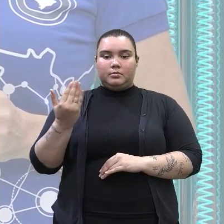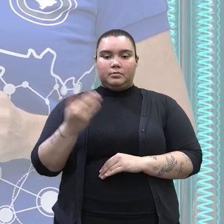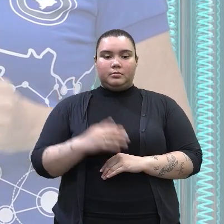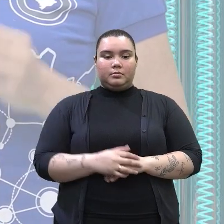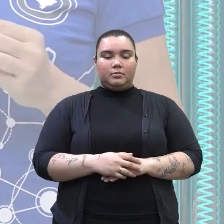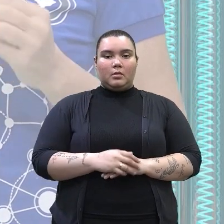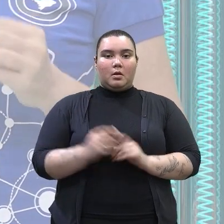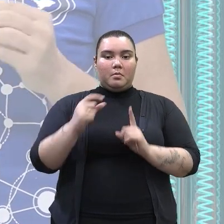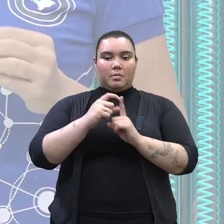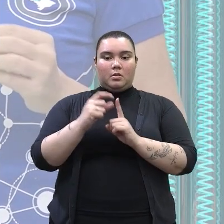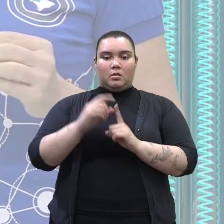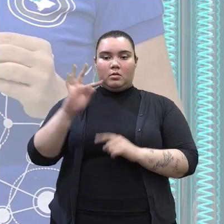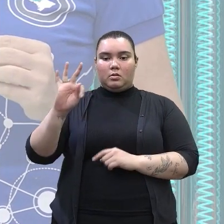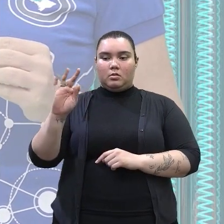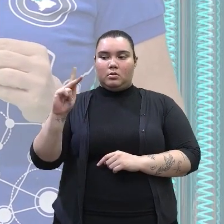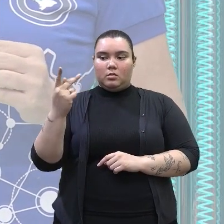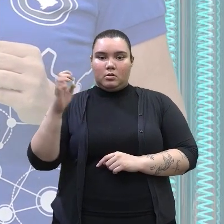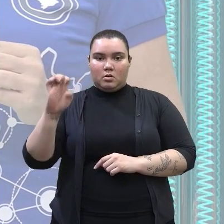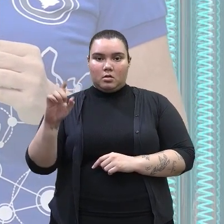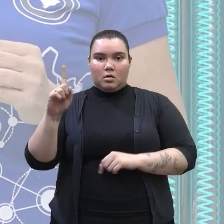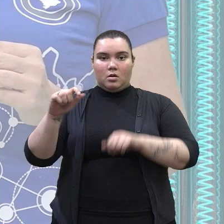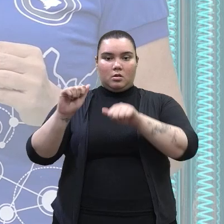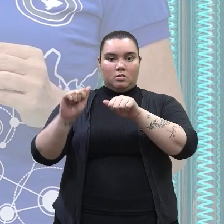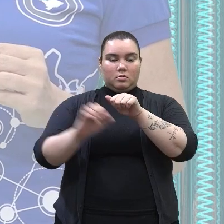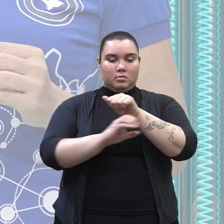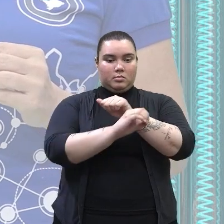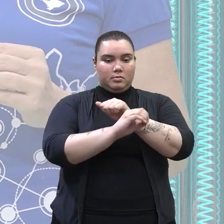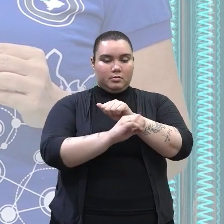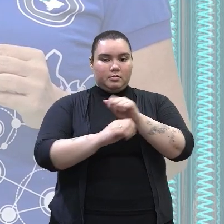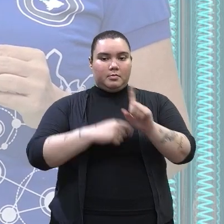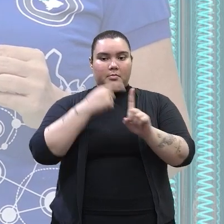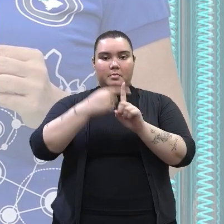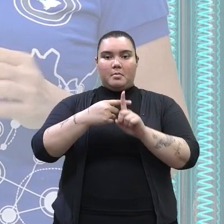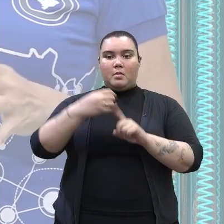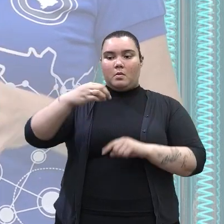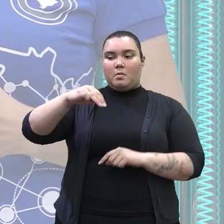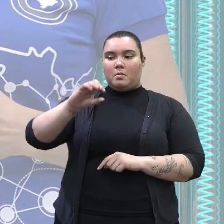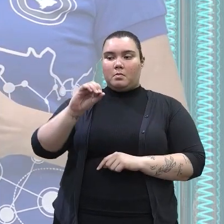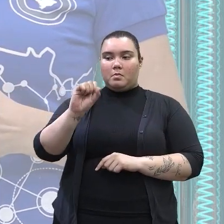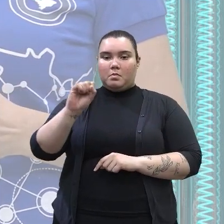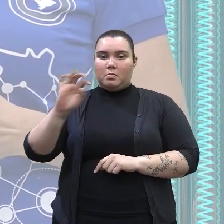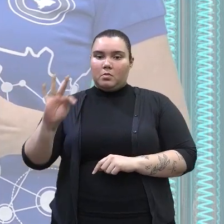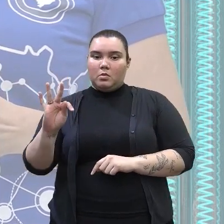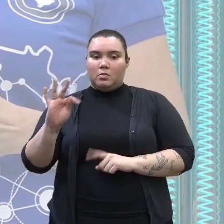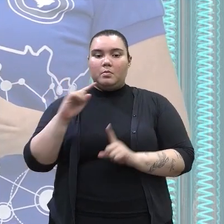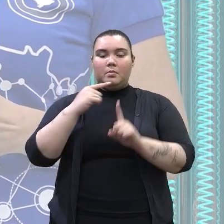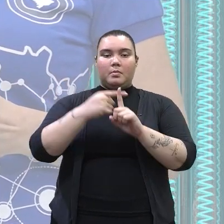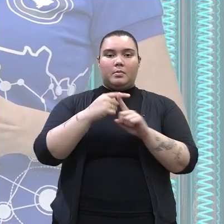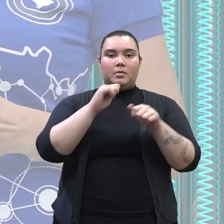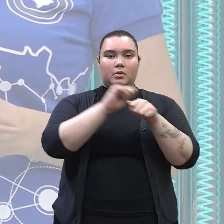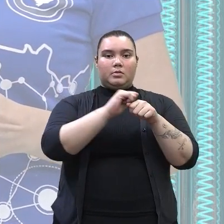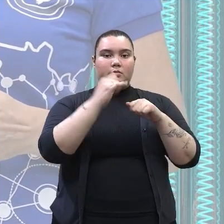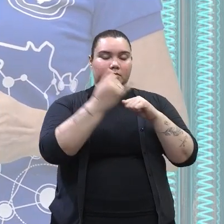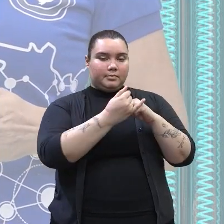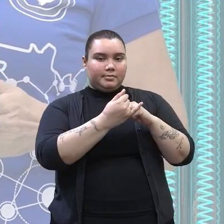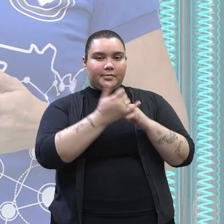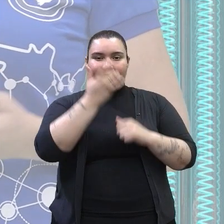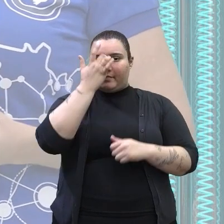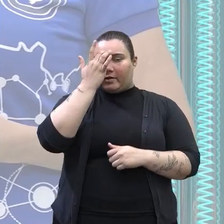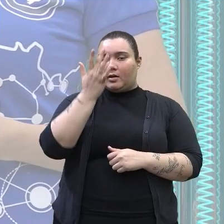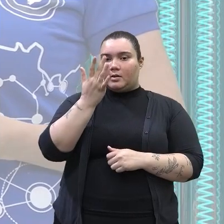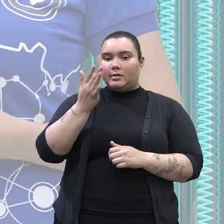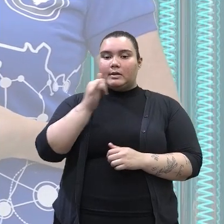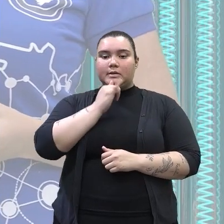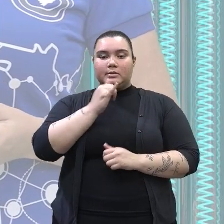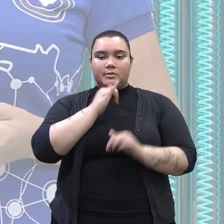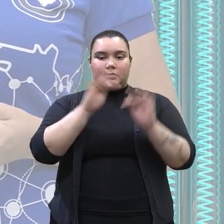palavra the, que é o a, os as, depois a palavra most e o adjetivo. Bem fácil, né? Vamos ver aqui